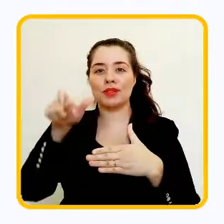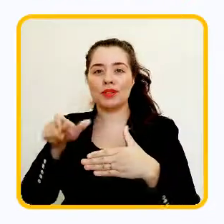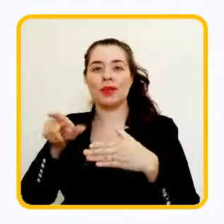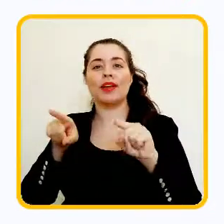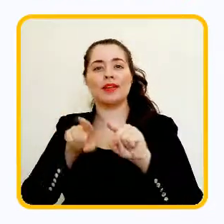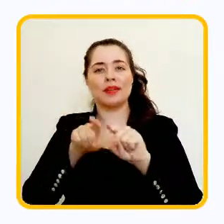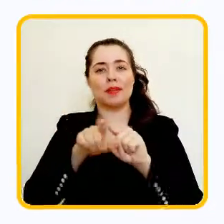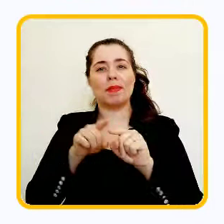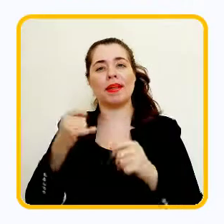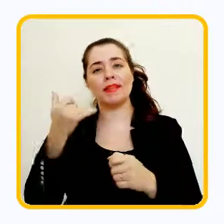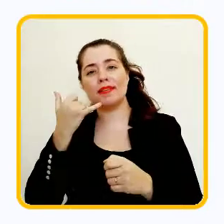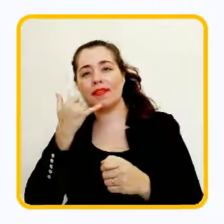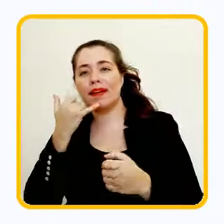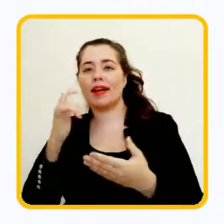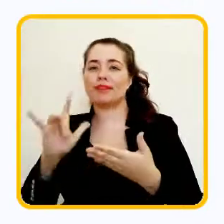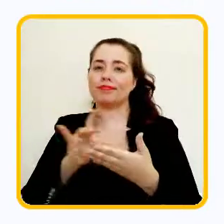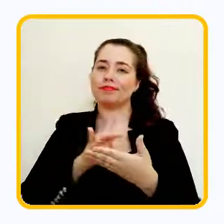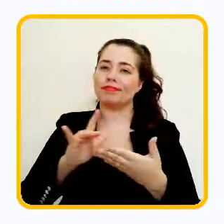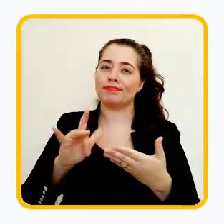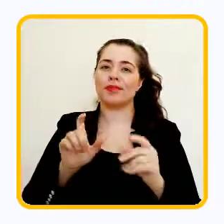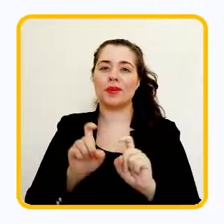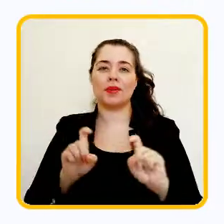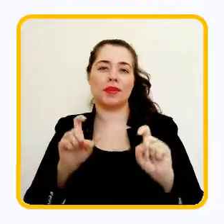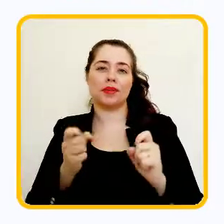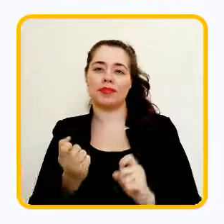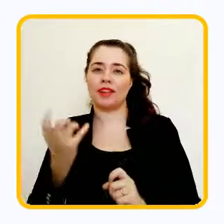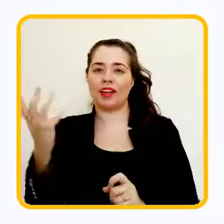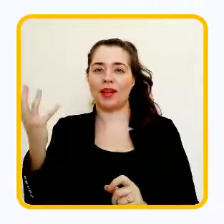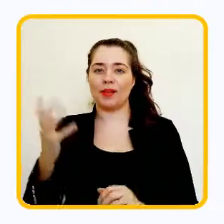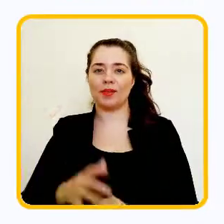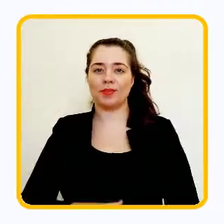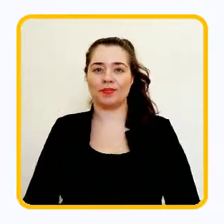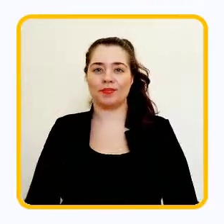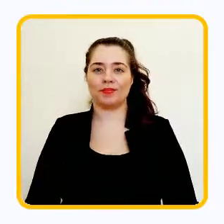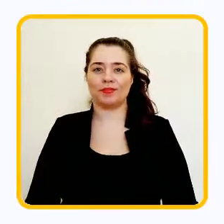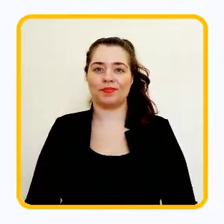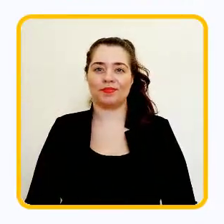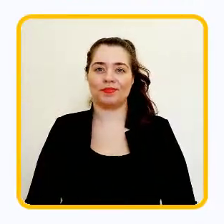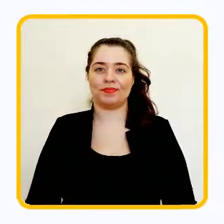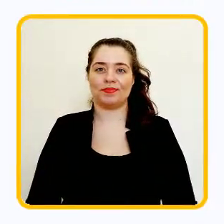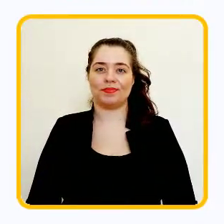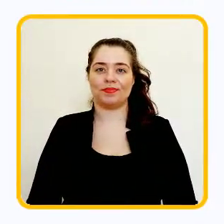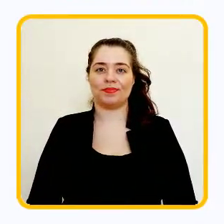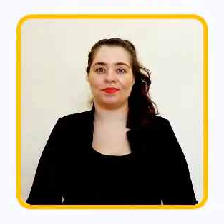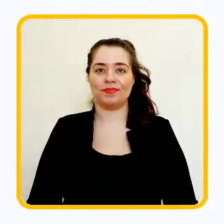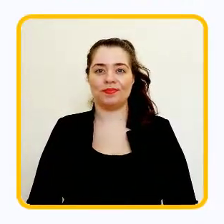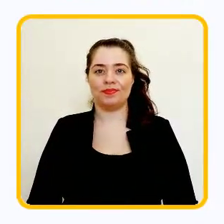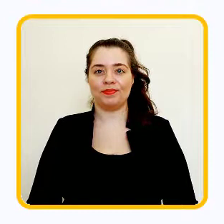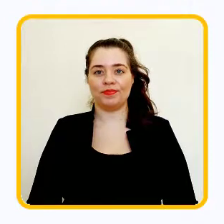de arquivos entre usuários e diferentes dispositivos.